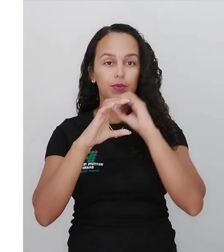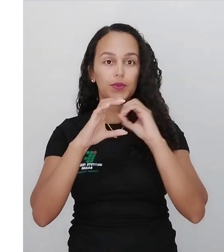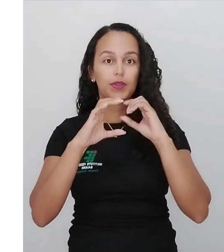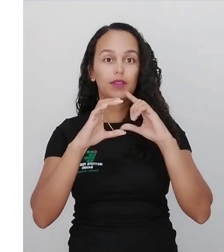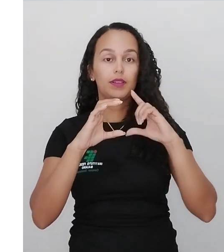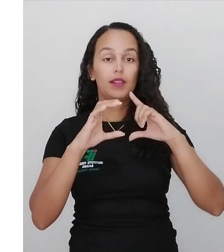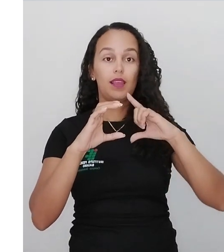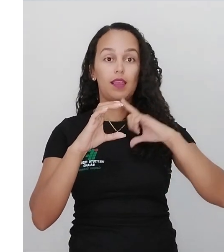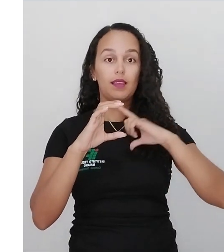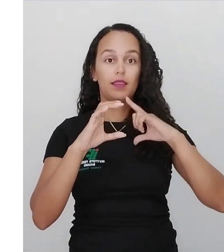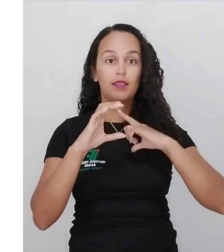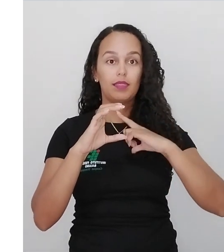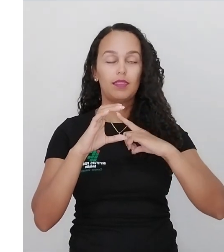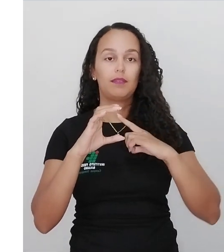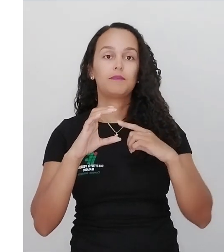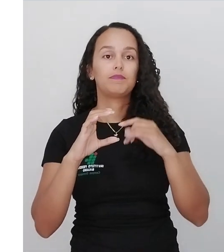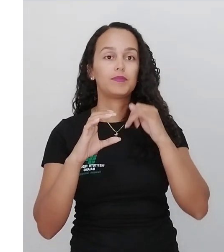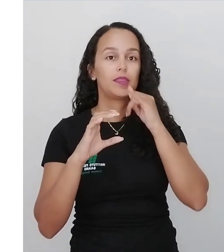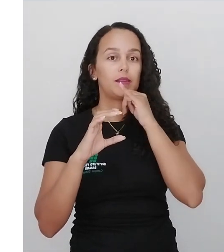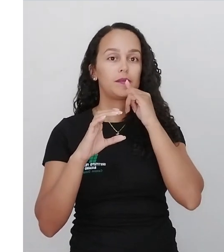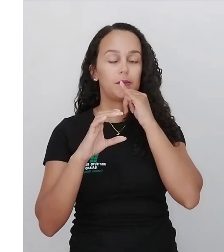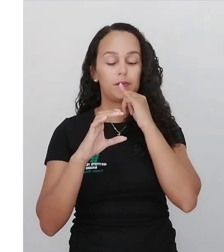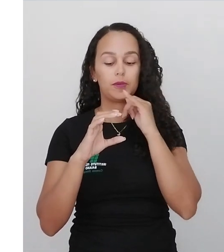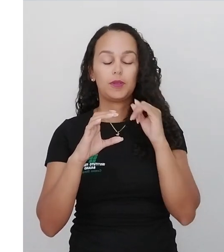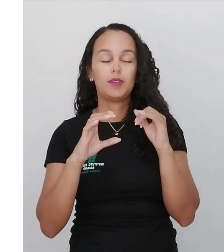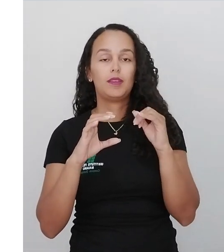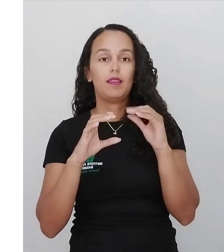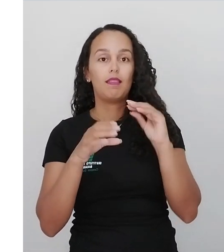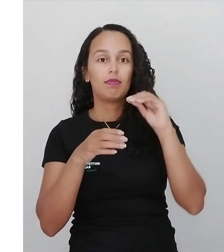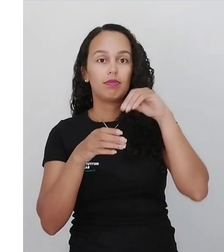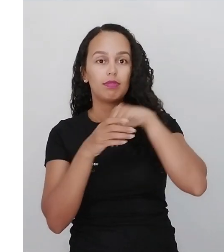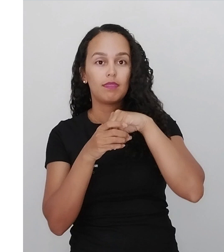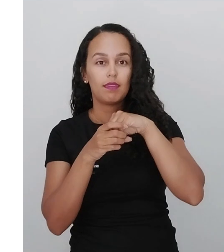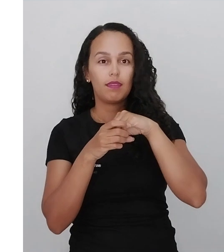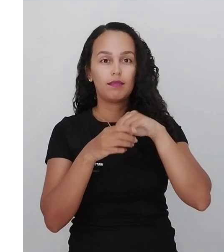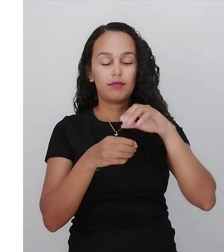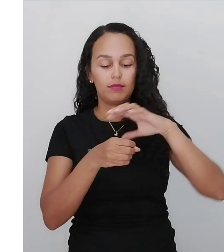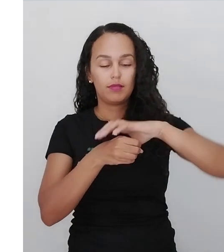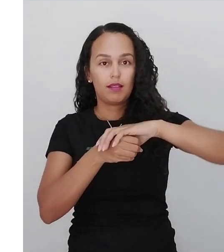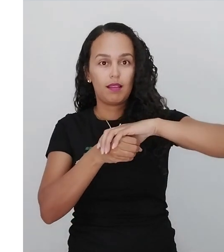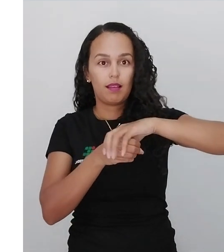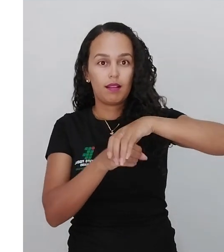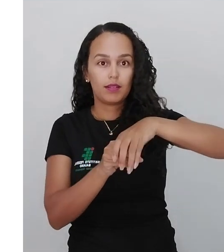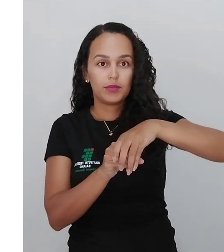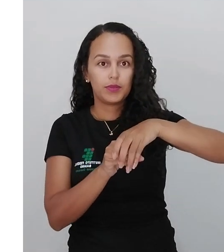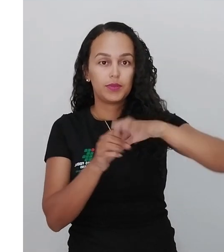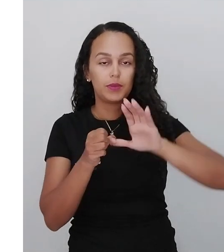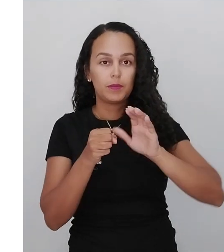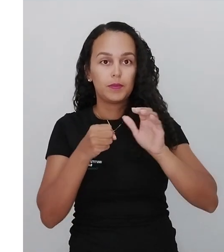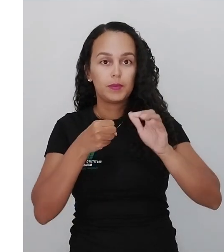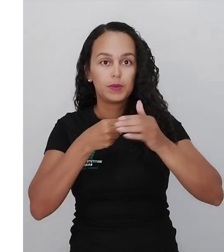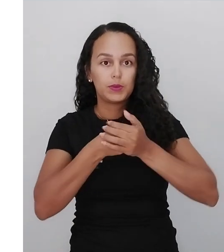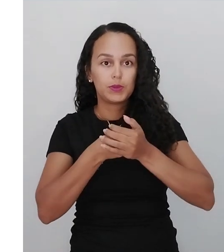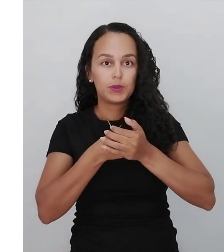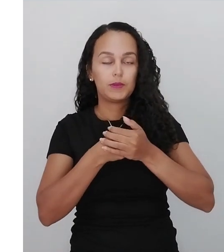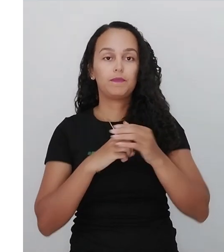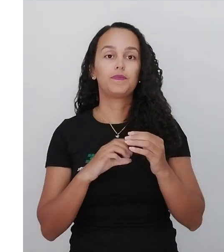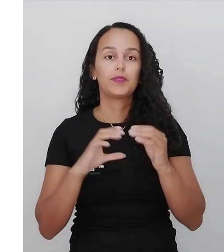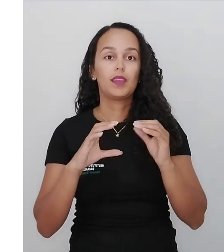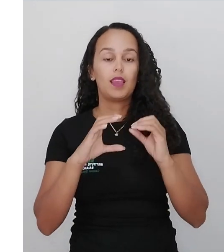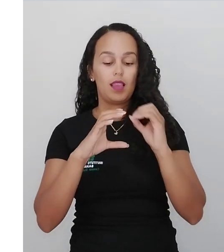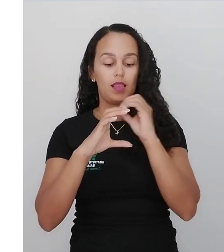essas organelas teriam vindo a partir de outros organismos que foram fagocitados,